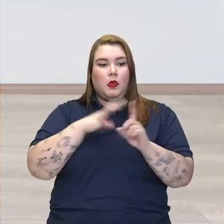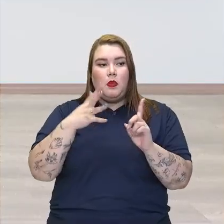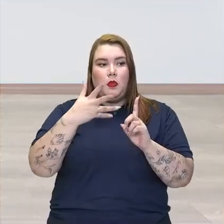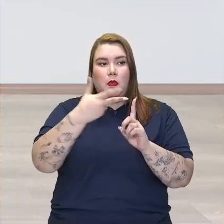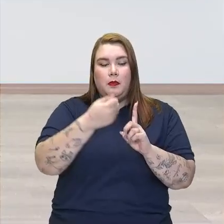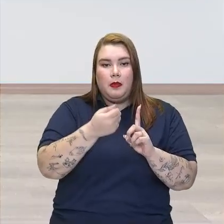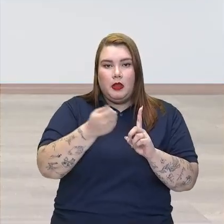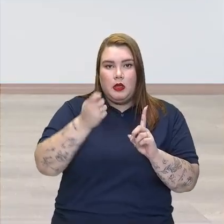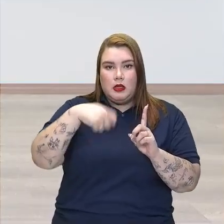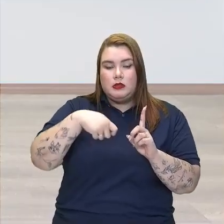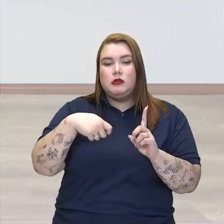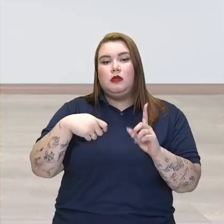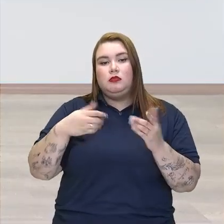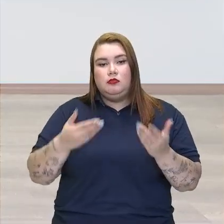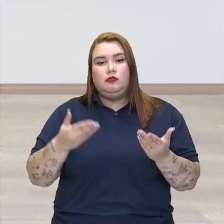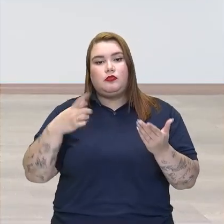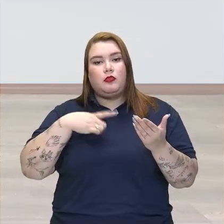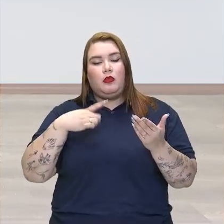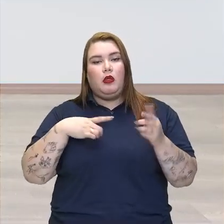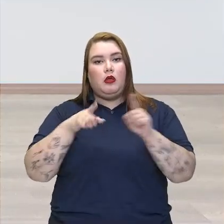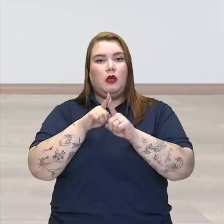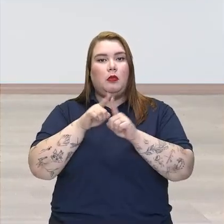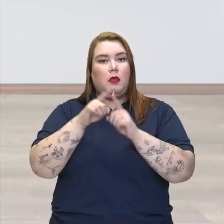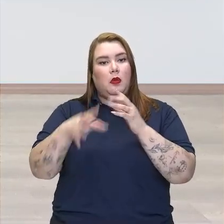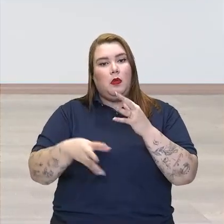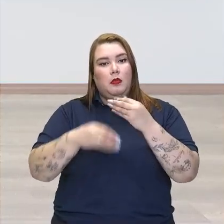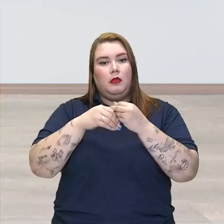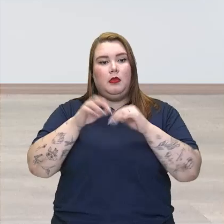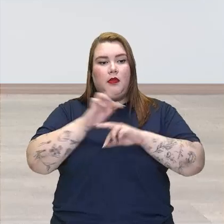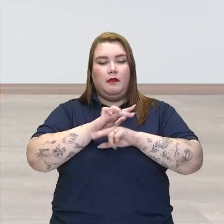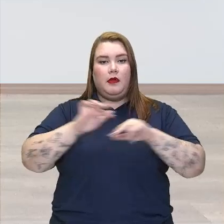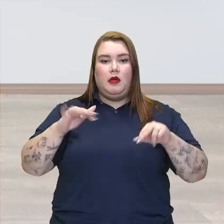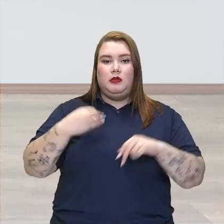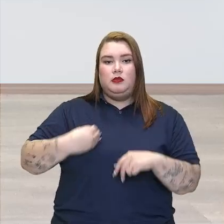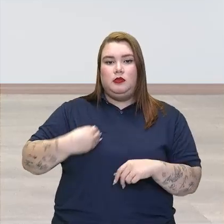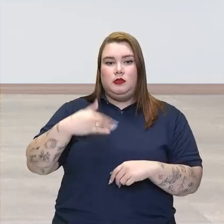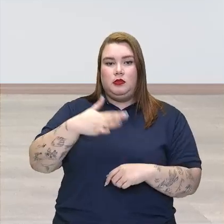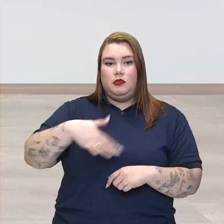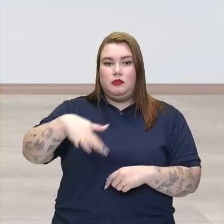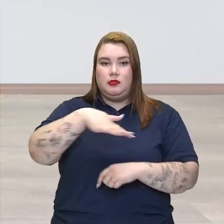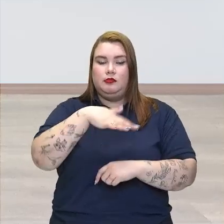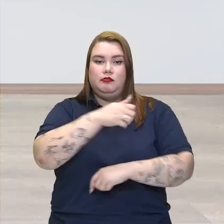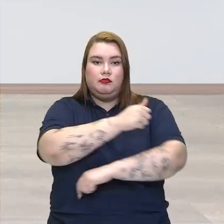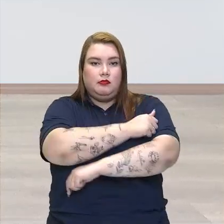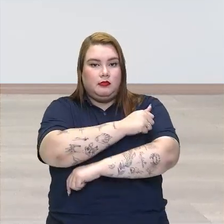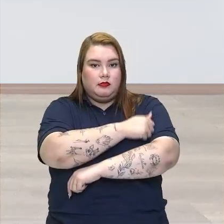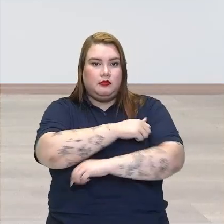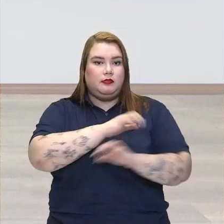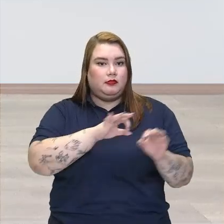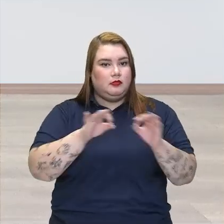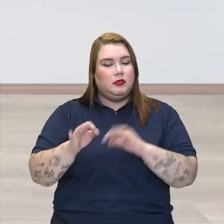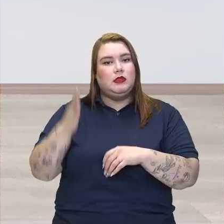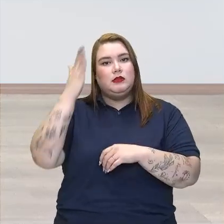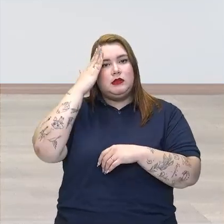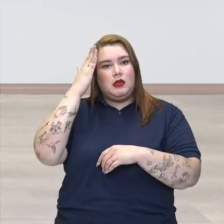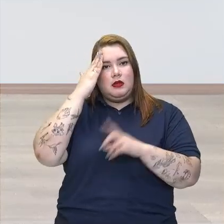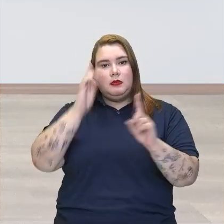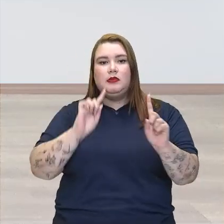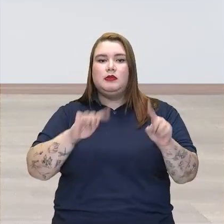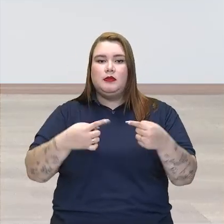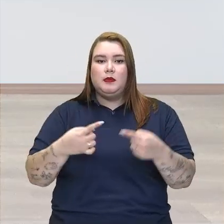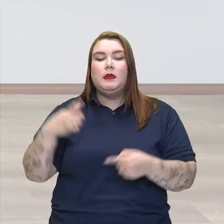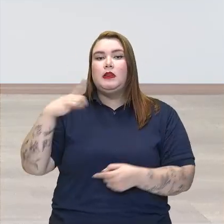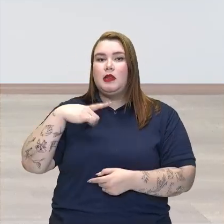digitais que também consiga agregar essas diversas realidades que a gente tem dos estudantes. E sabemos dos desafios, né, Ellen? Com